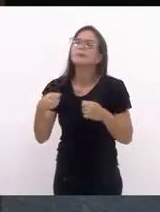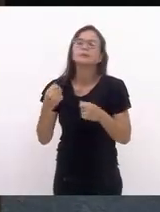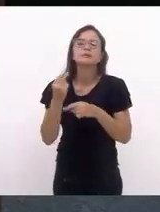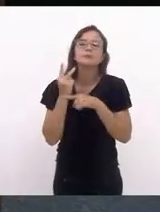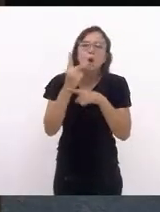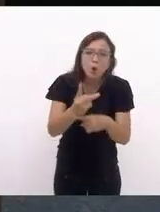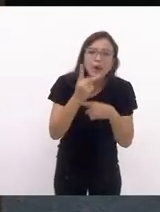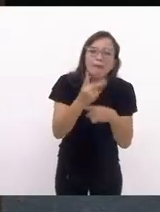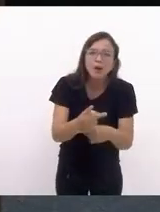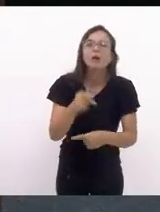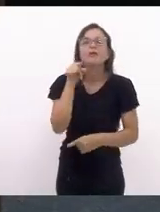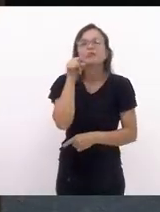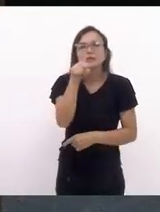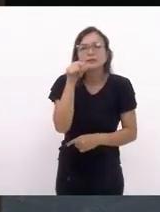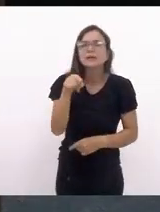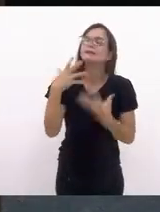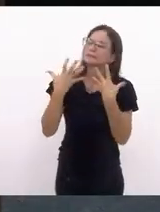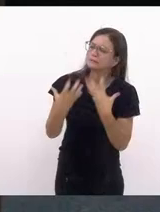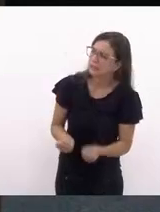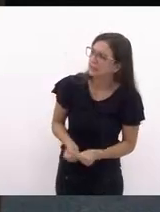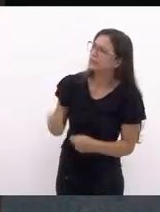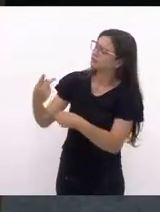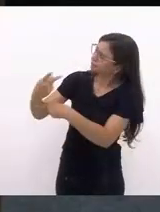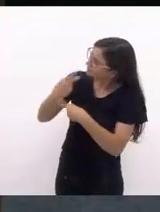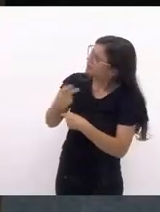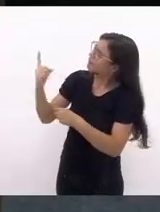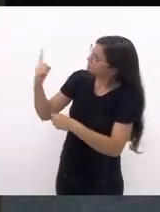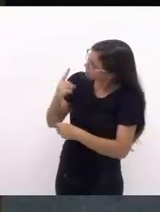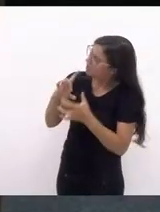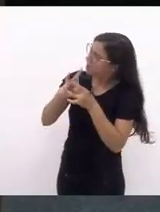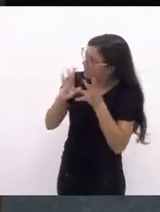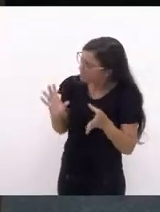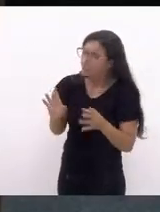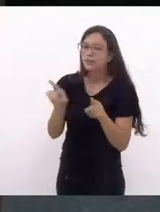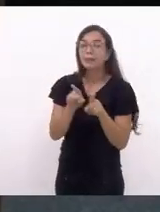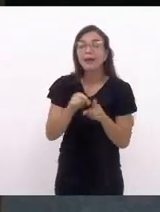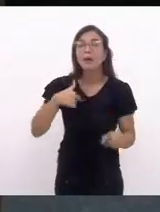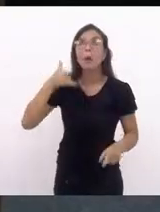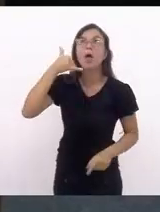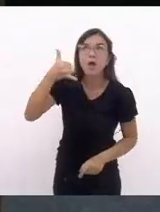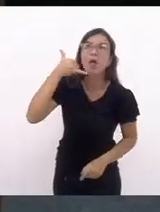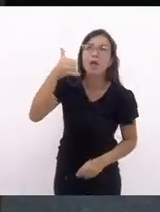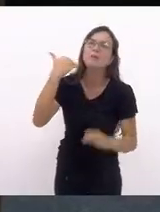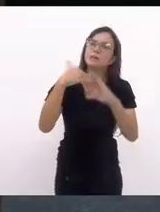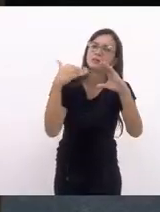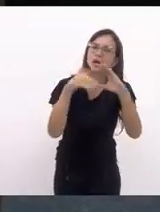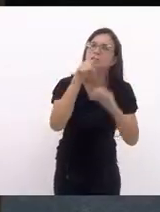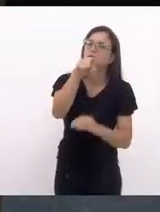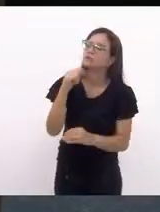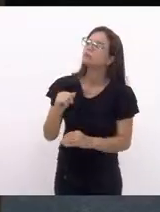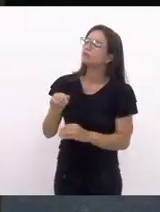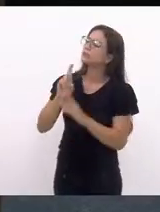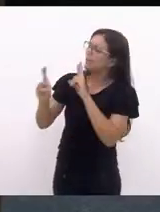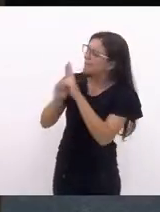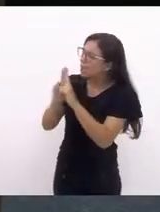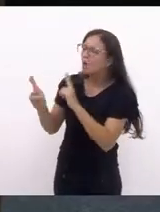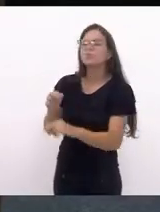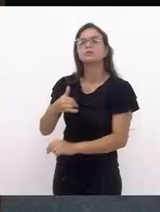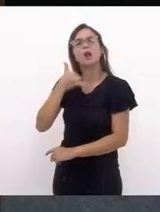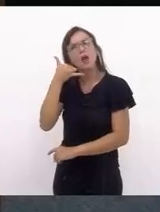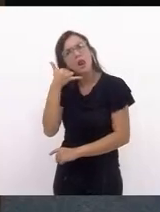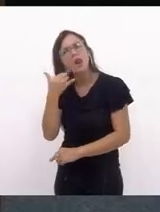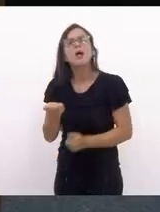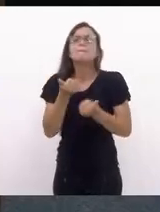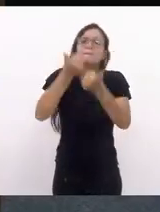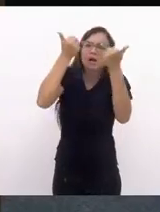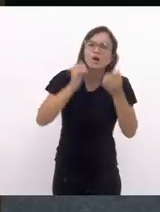Principalmente as minhas ligações também as mensagens Esse foi muito importante o grupo nota das praças a paz Apple